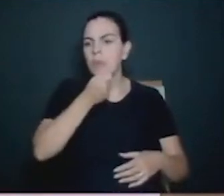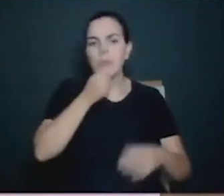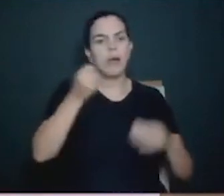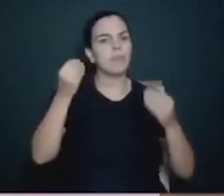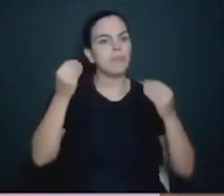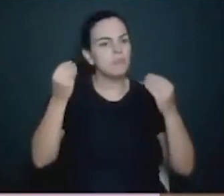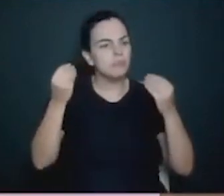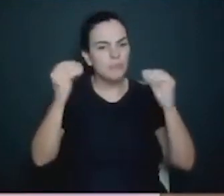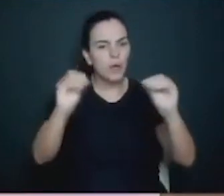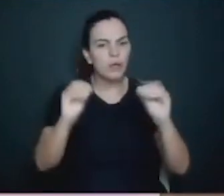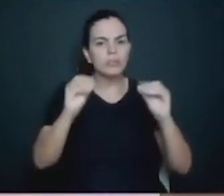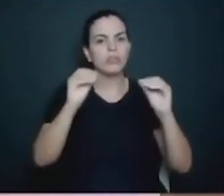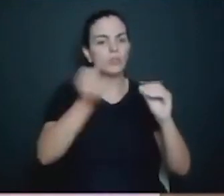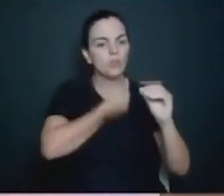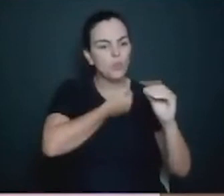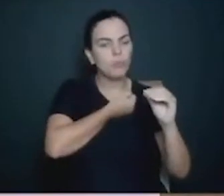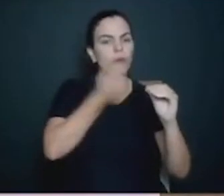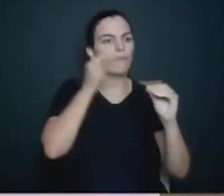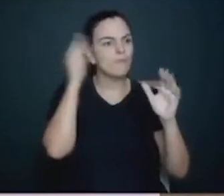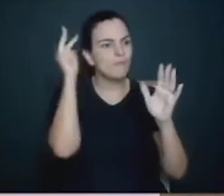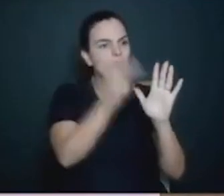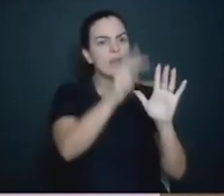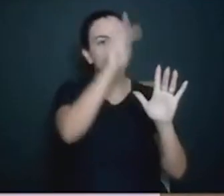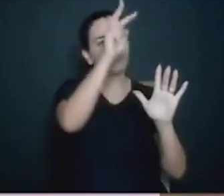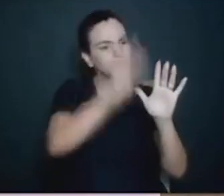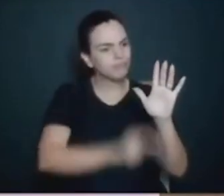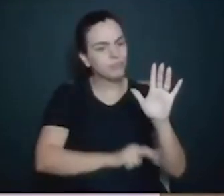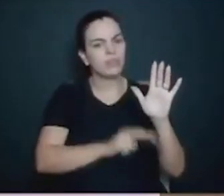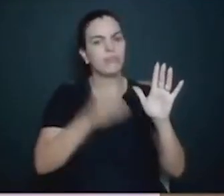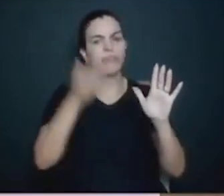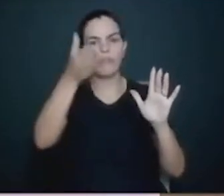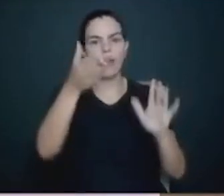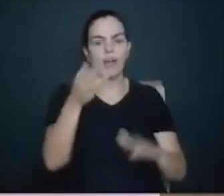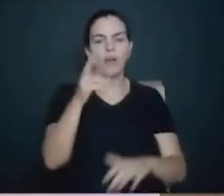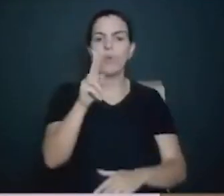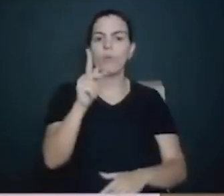forem presencialmente nas UPAs da cidade, tem gente esperando 5, 6 horas.